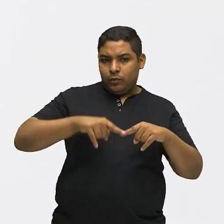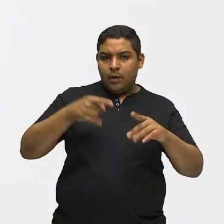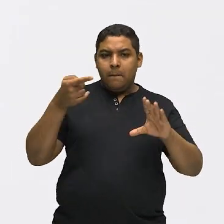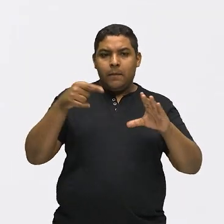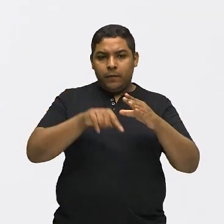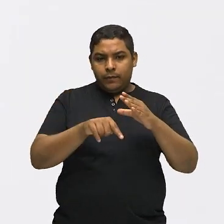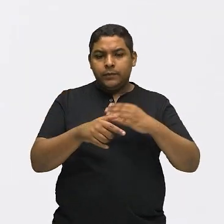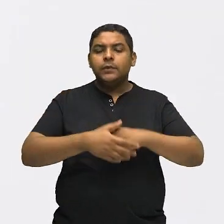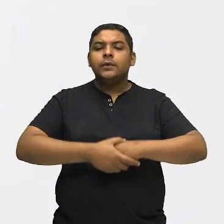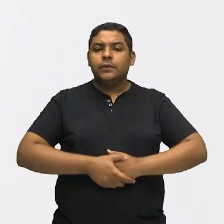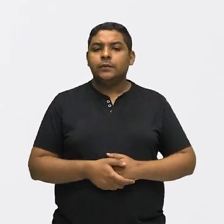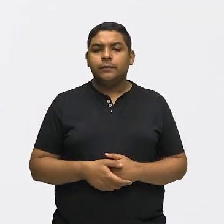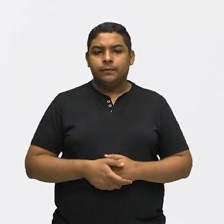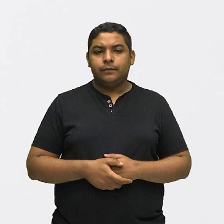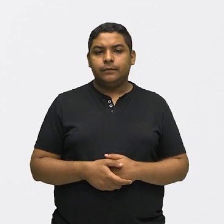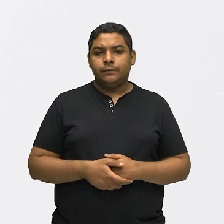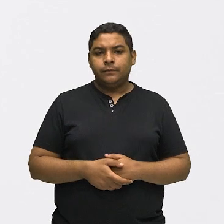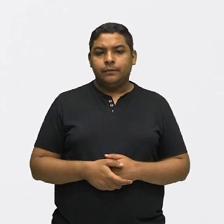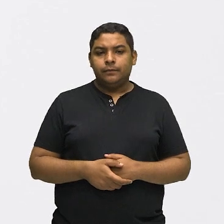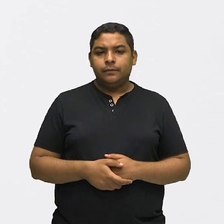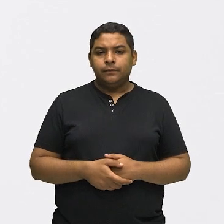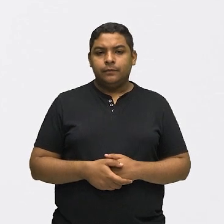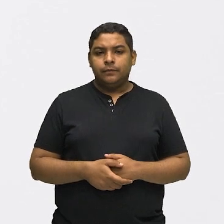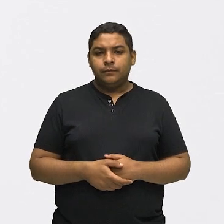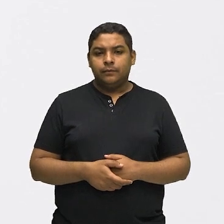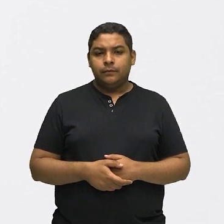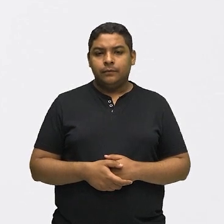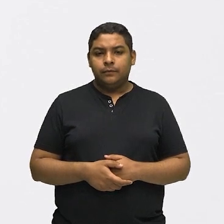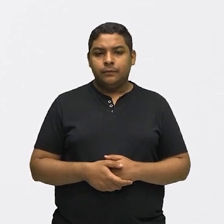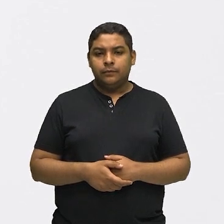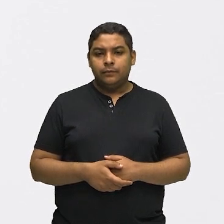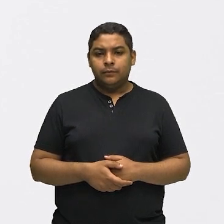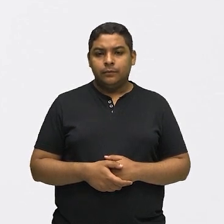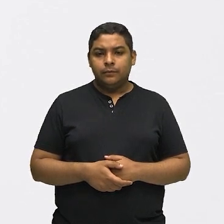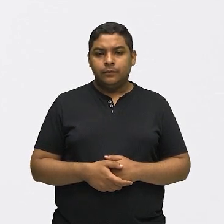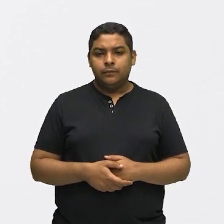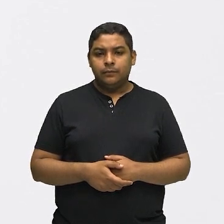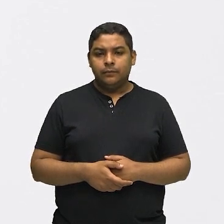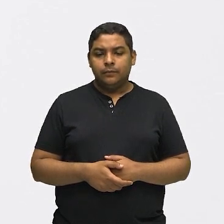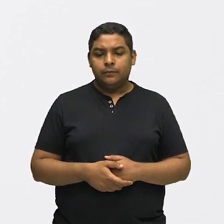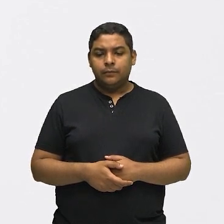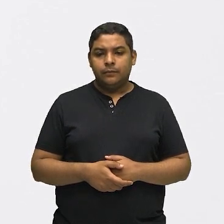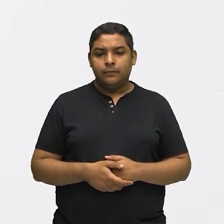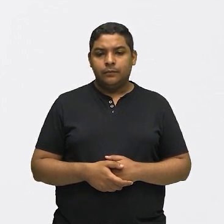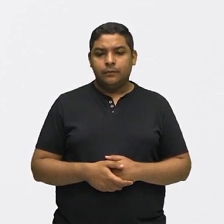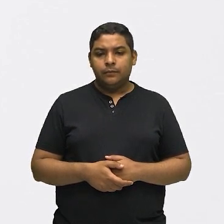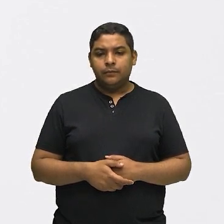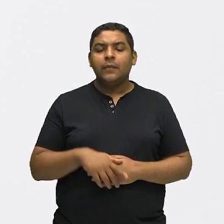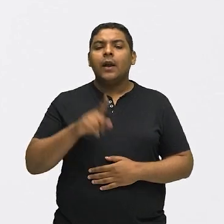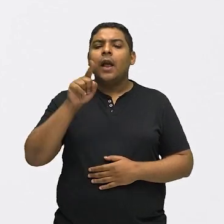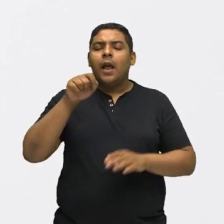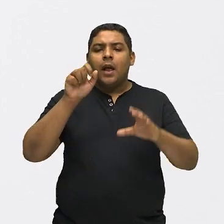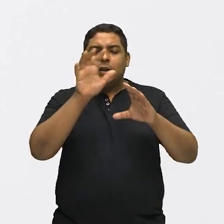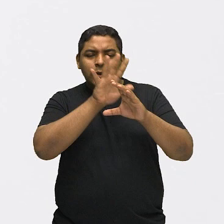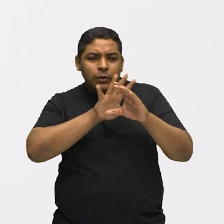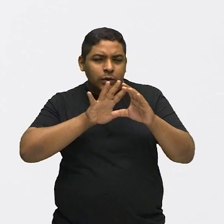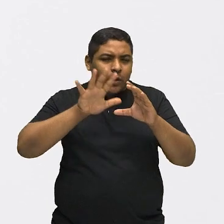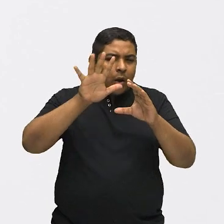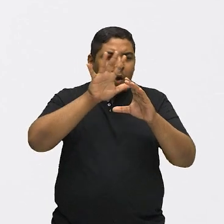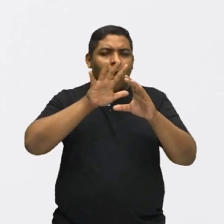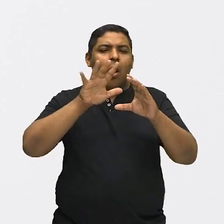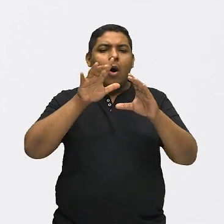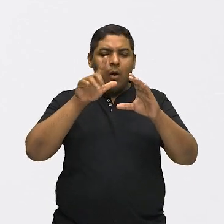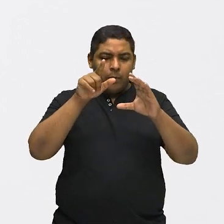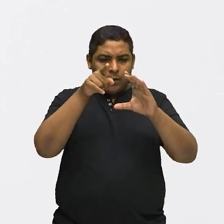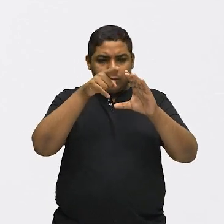aqui é a altura do ponto, aqui a largura e a profundidade é a sombra dele, que dá